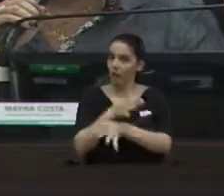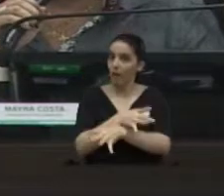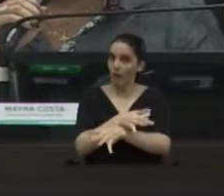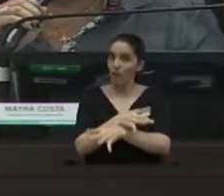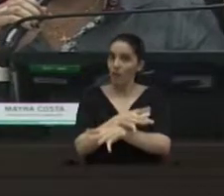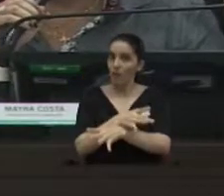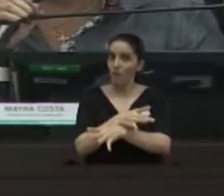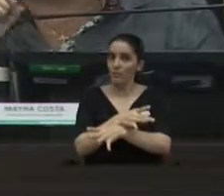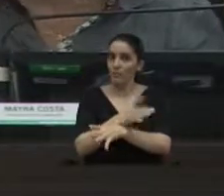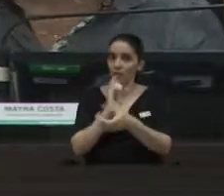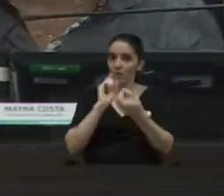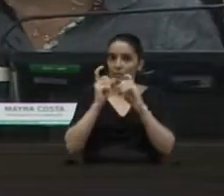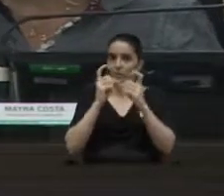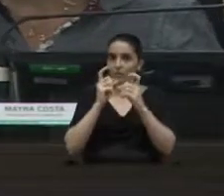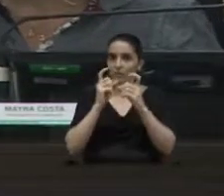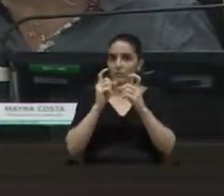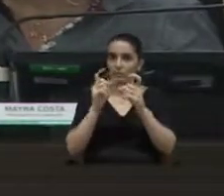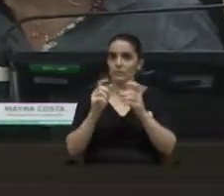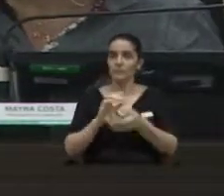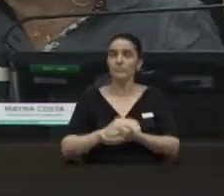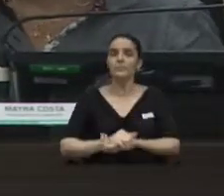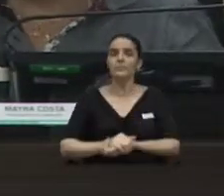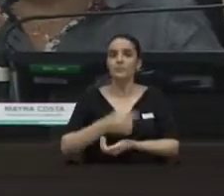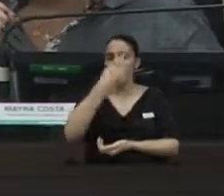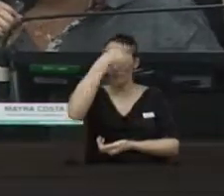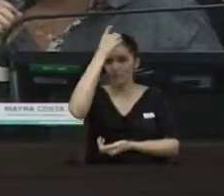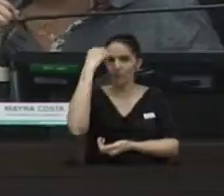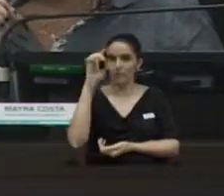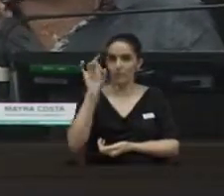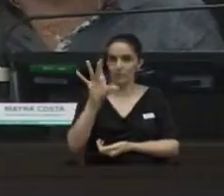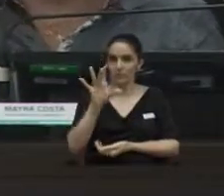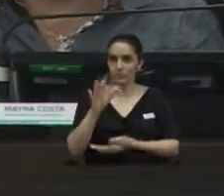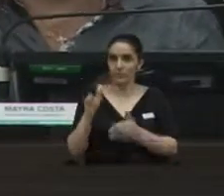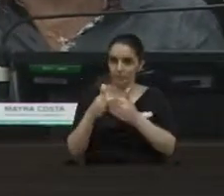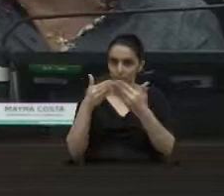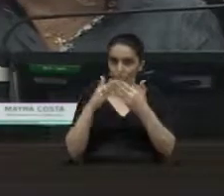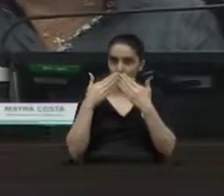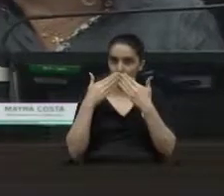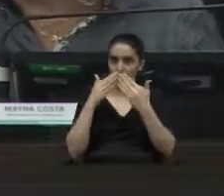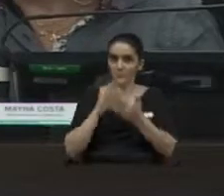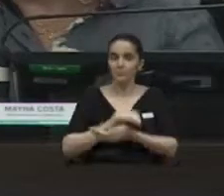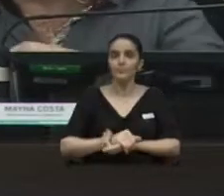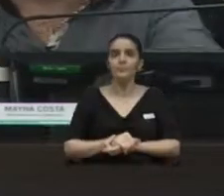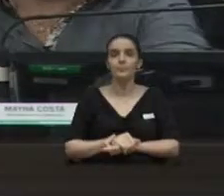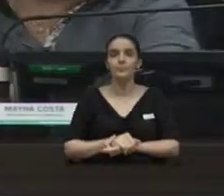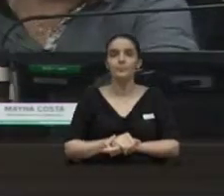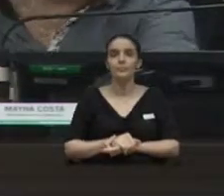a audiência. Então, passo a palavra para o vereador Wagner, por favor.